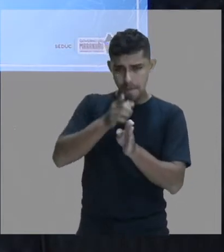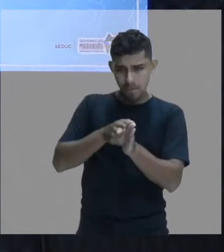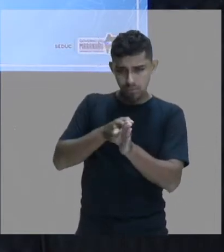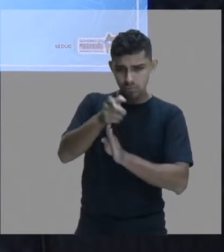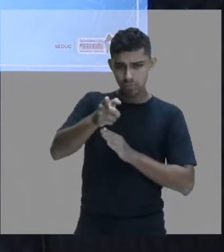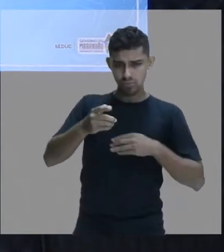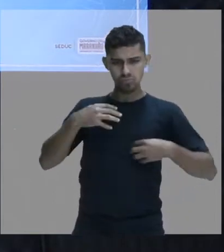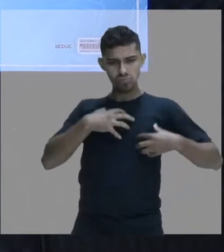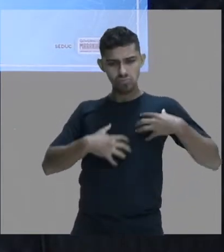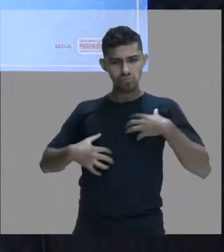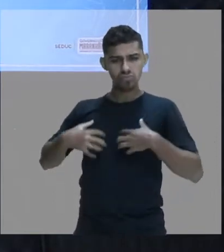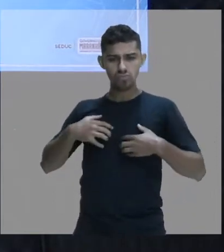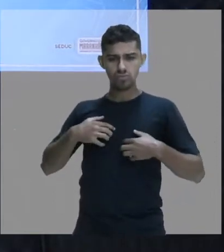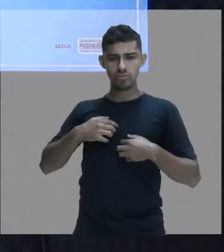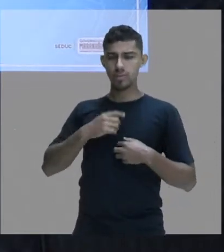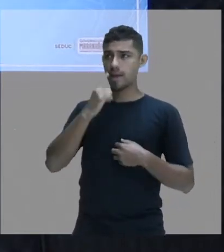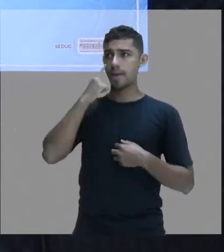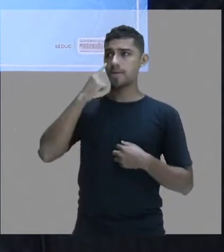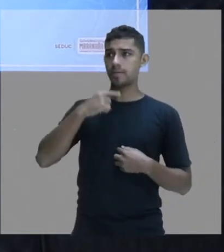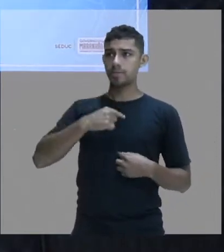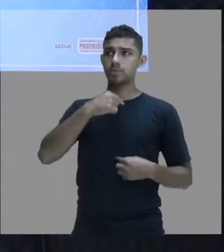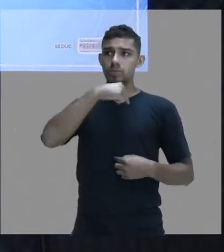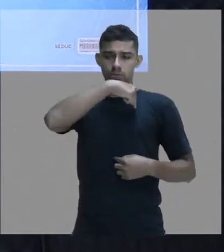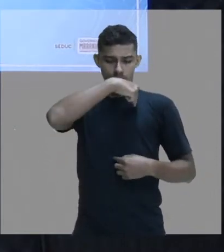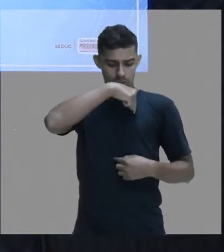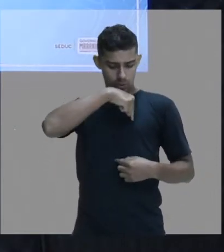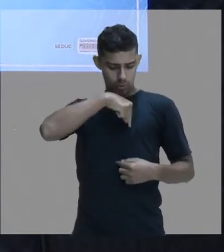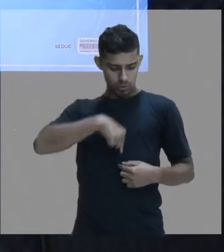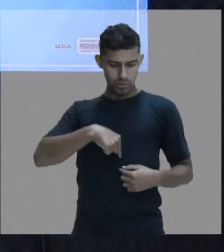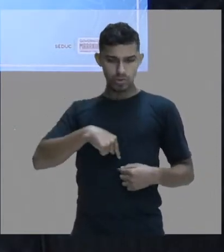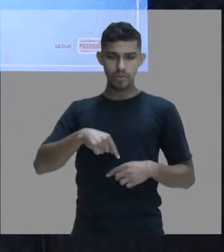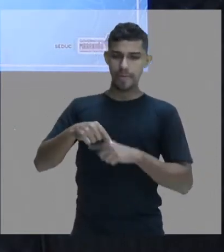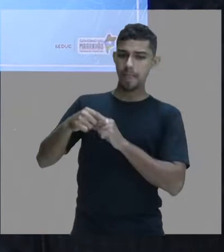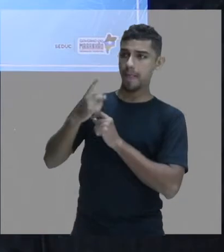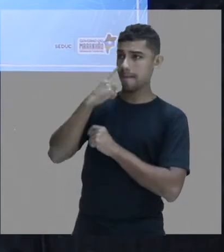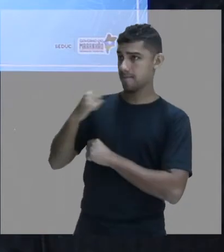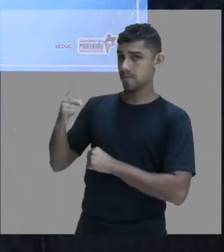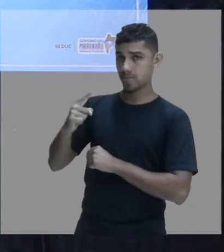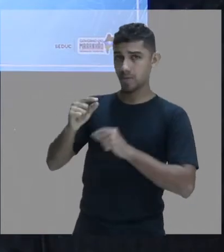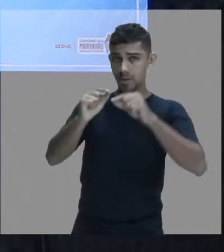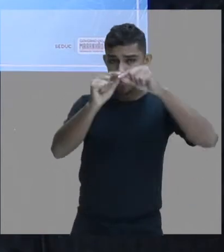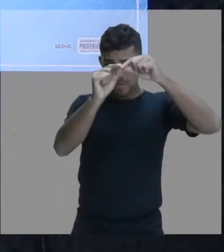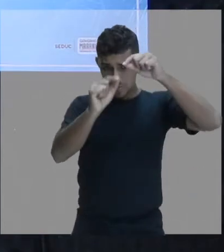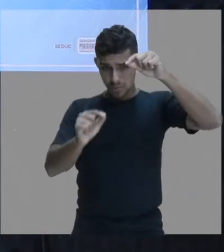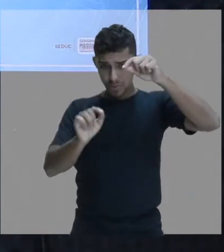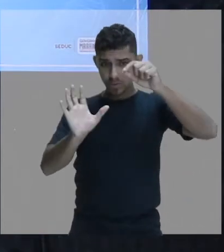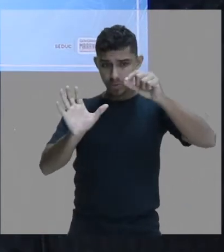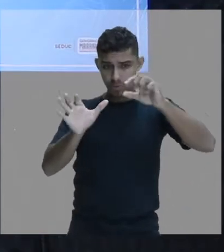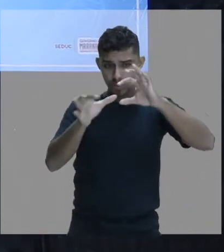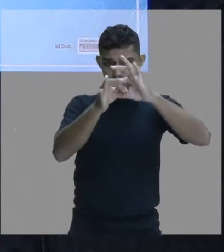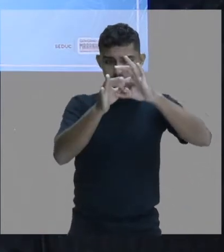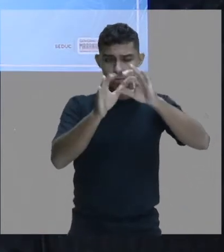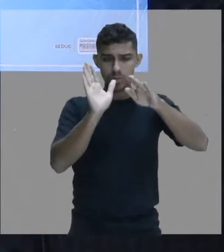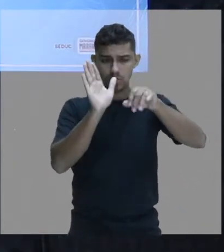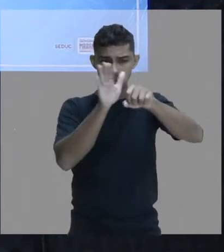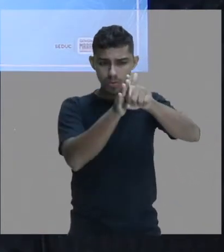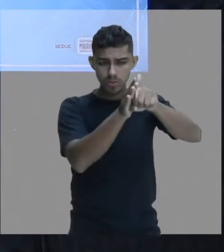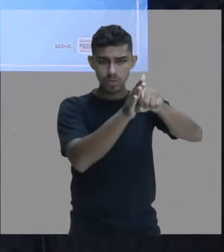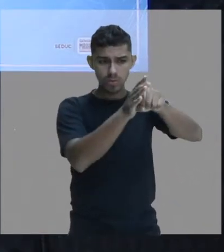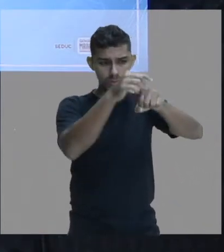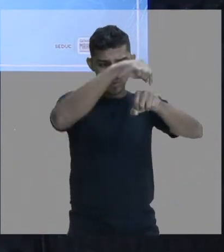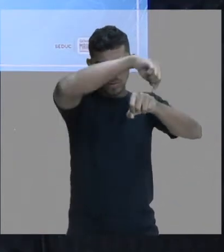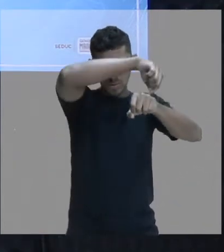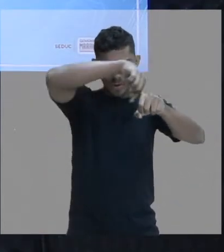que ele não se misture. Então, uma vez passada aqui, essa válvula ela, o quê? Ela se fecha. Daí vai encher e